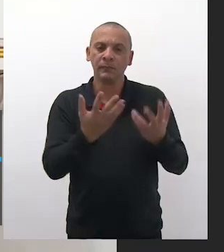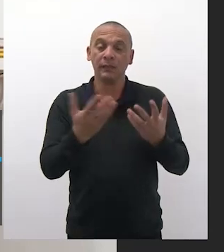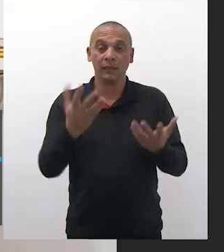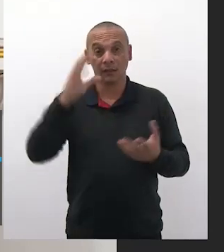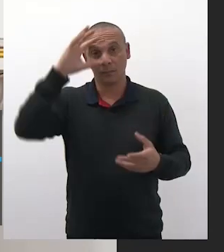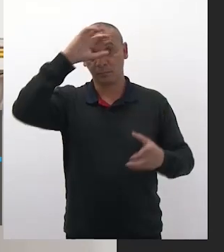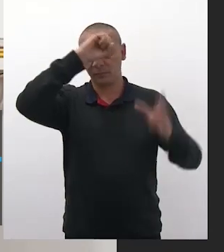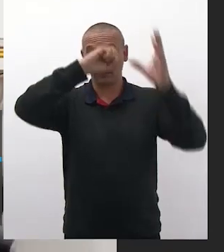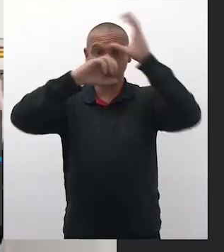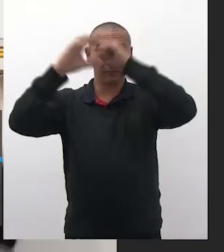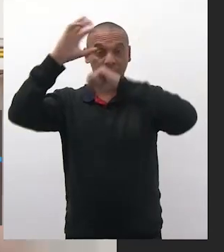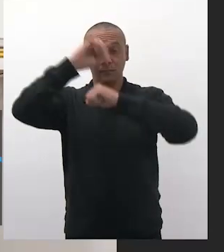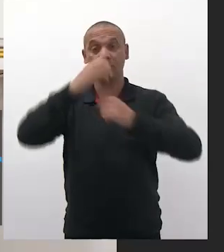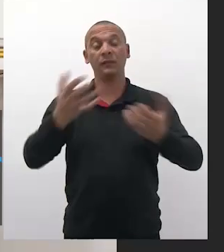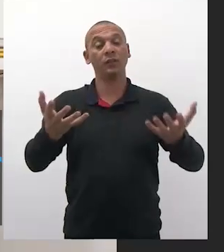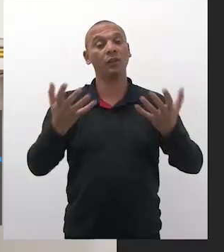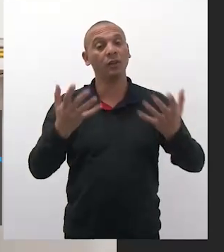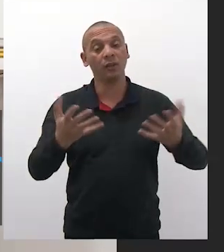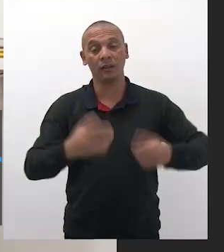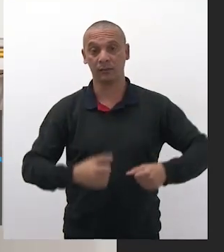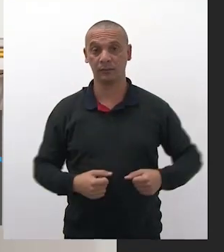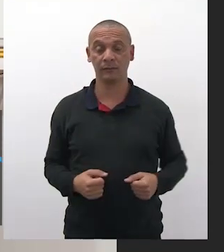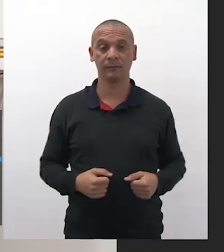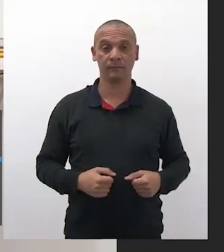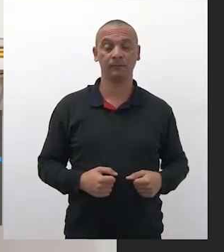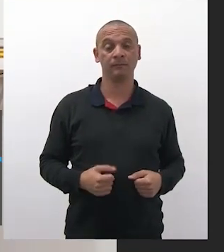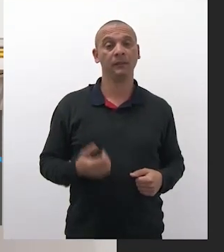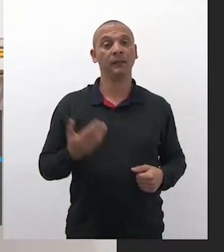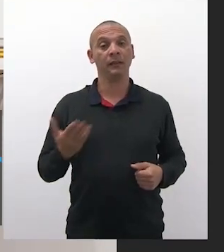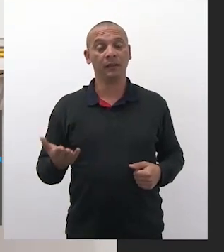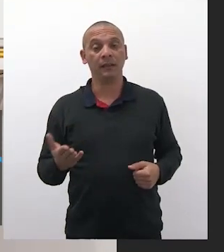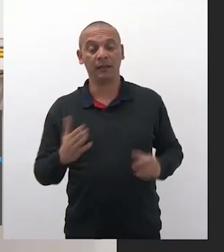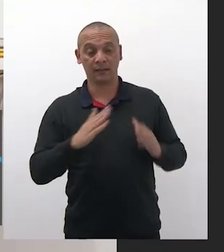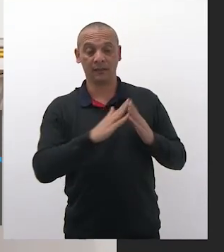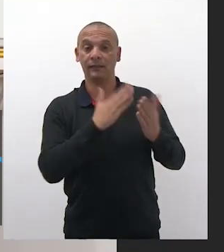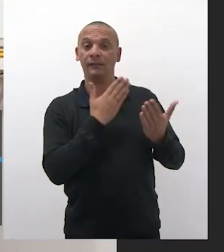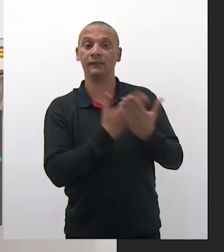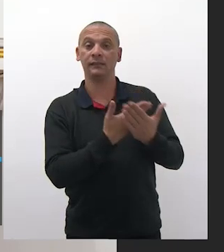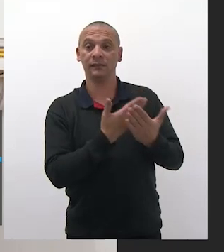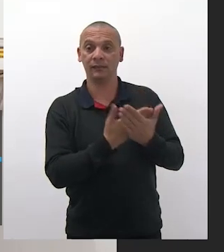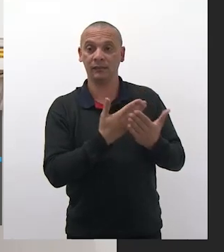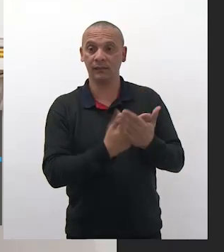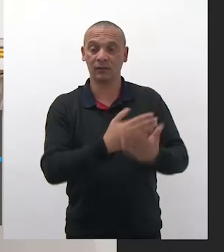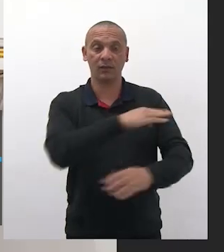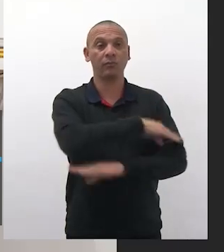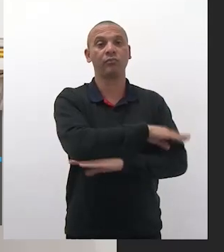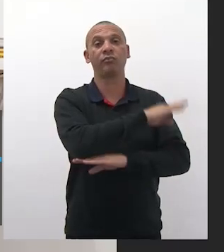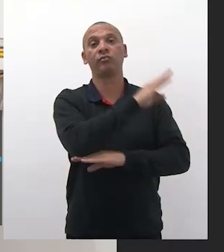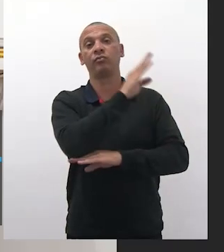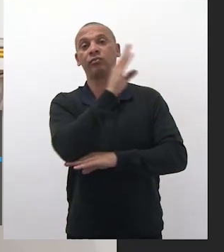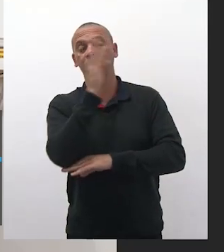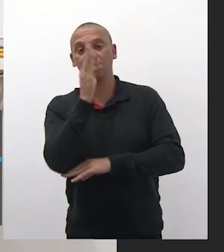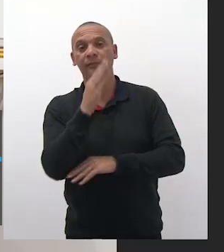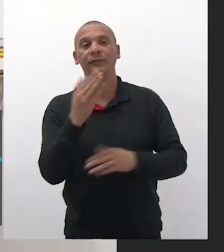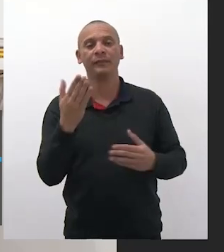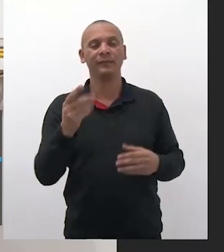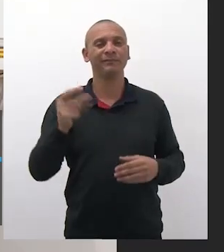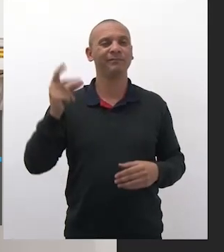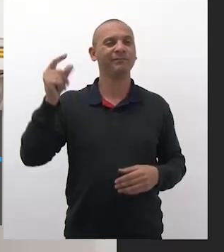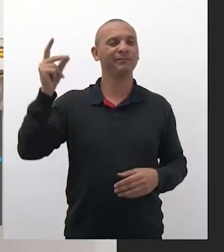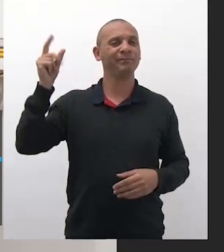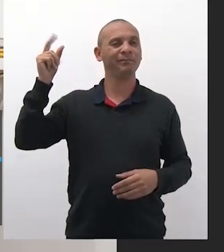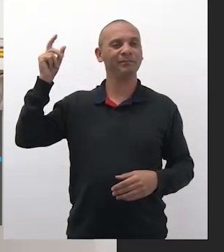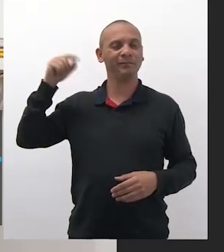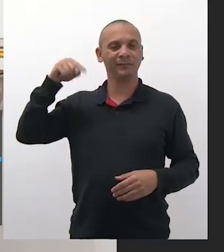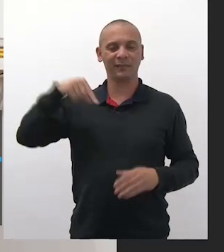aprender, não importa, queria aprender. E era uma escola de tempo integral, uma bem antiga,